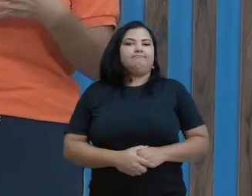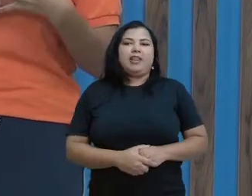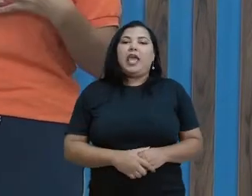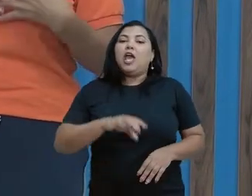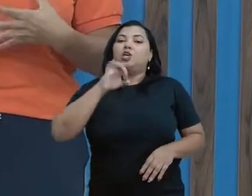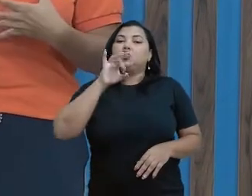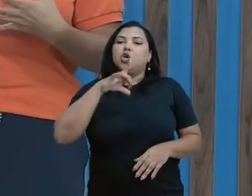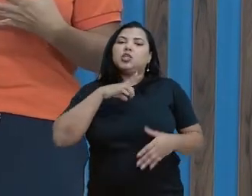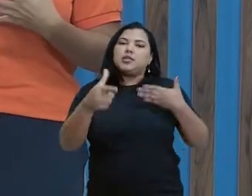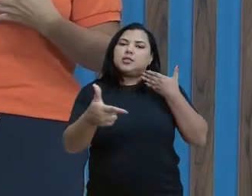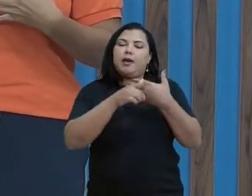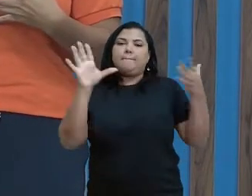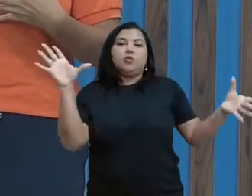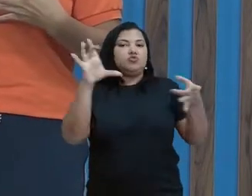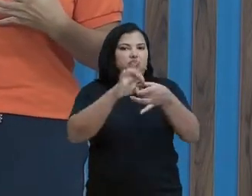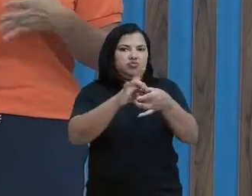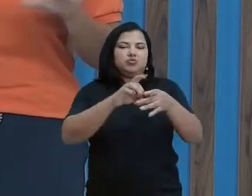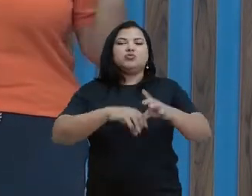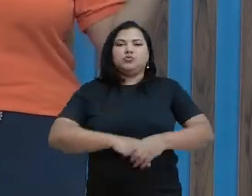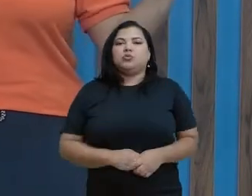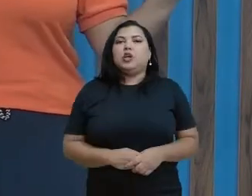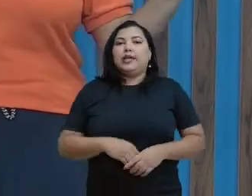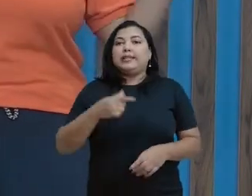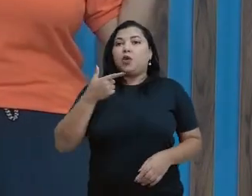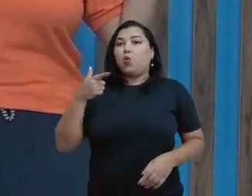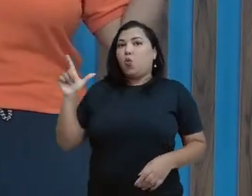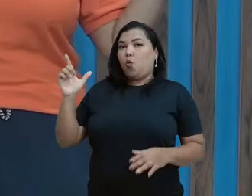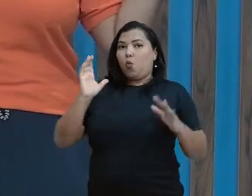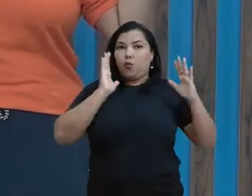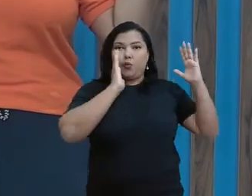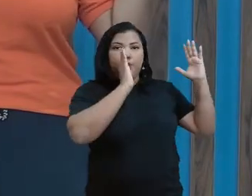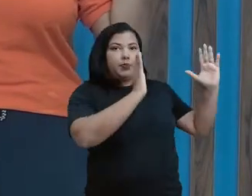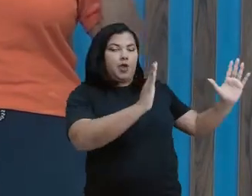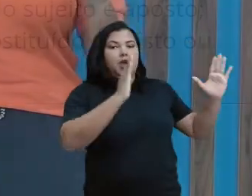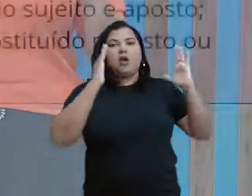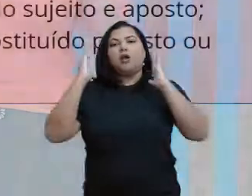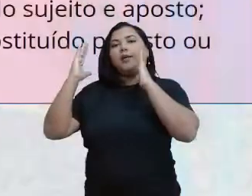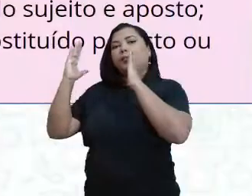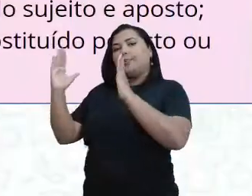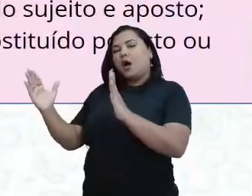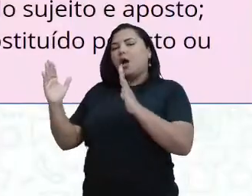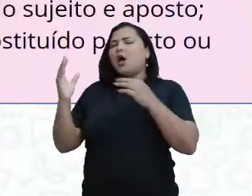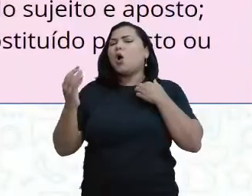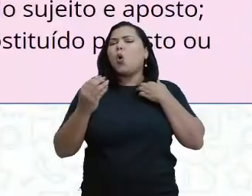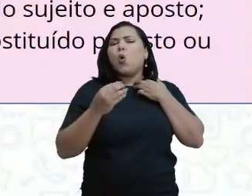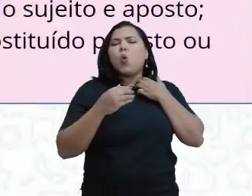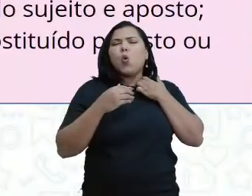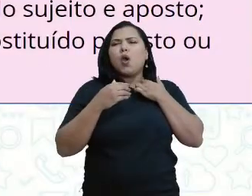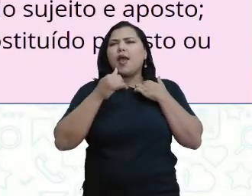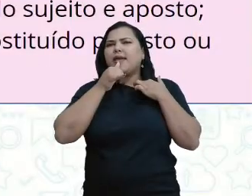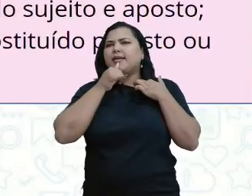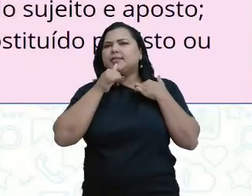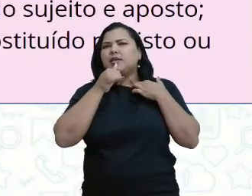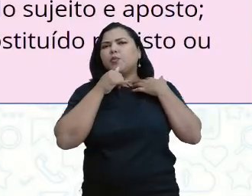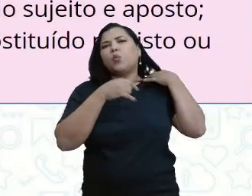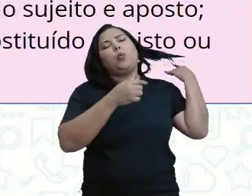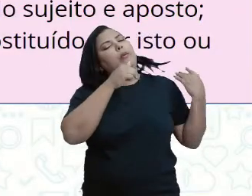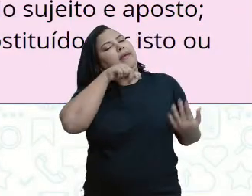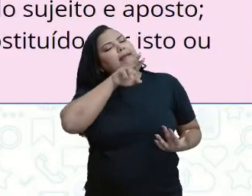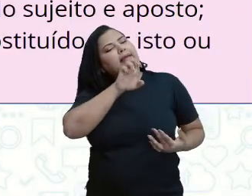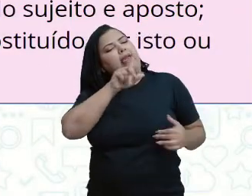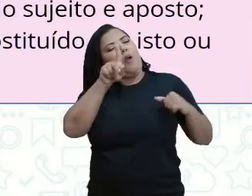realmente só fazer essa ponte. E aqui eu trouxe um quadrozinho para a gente ver quando o que é um pronome